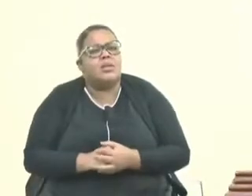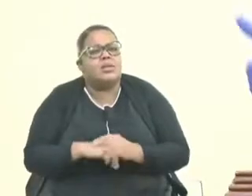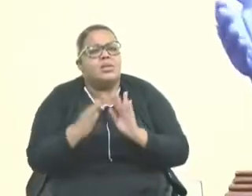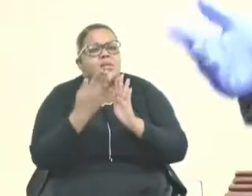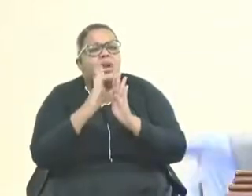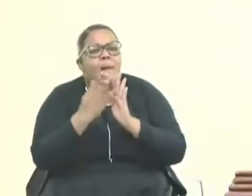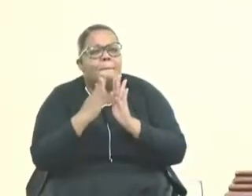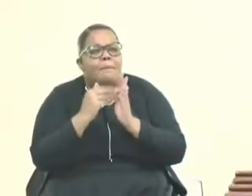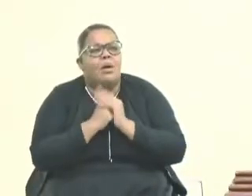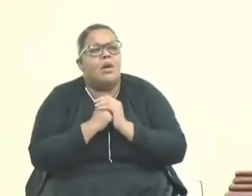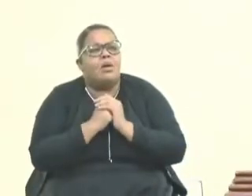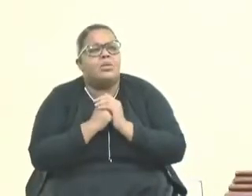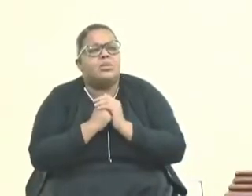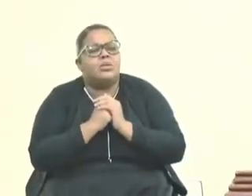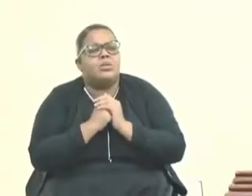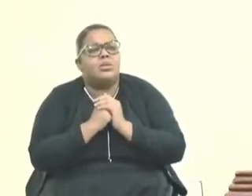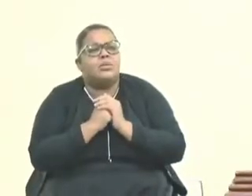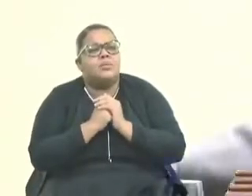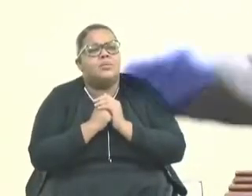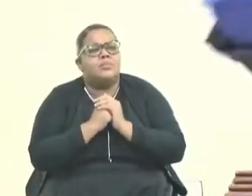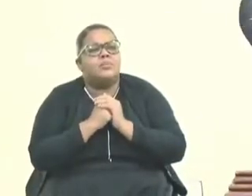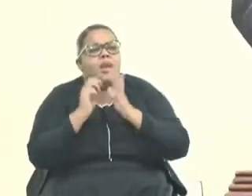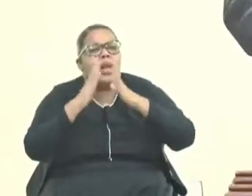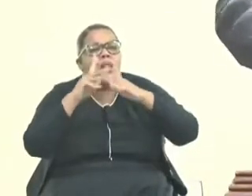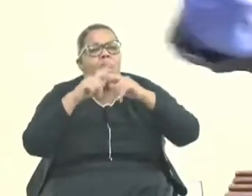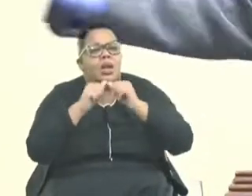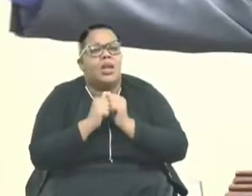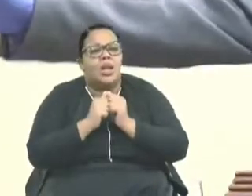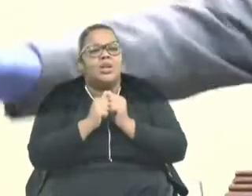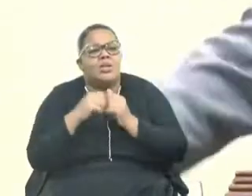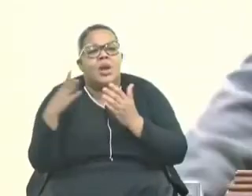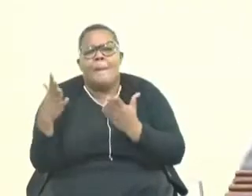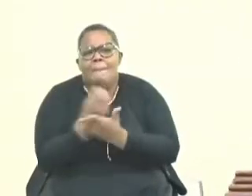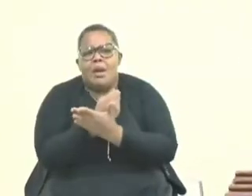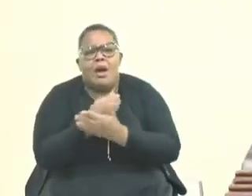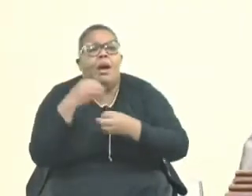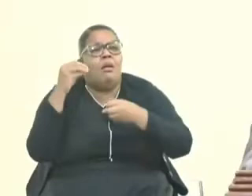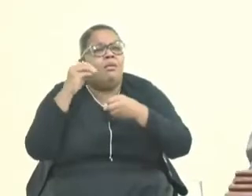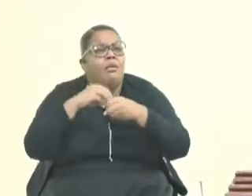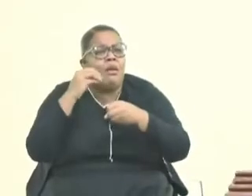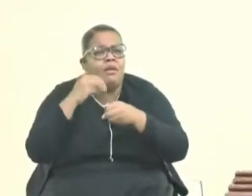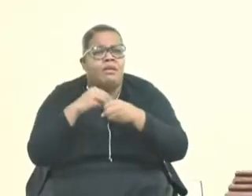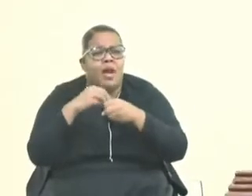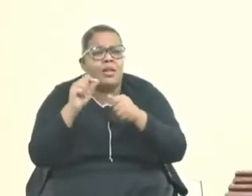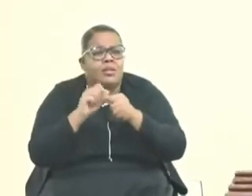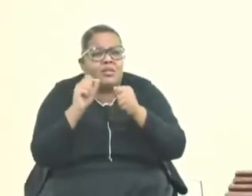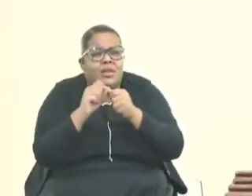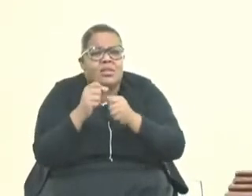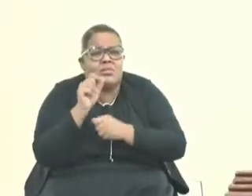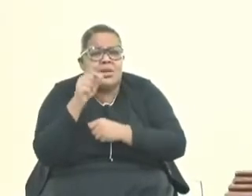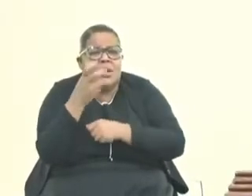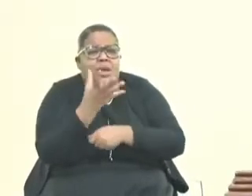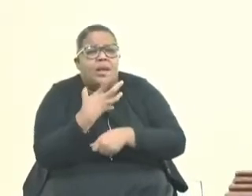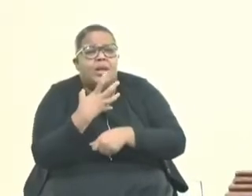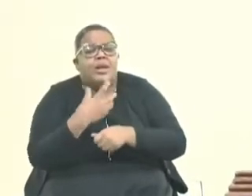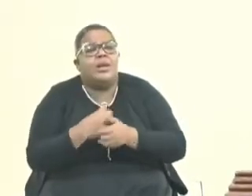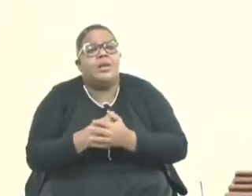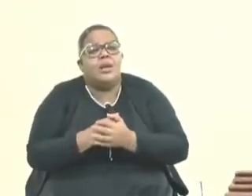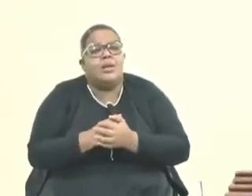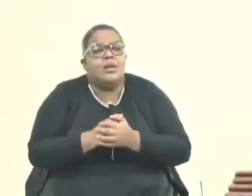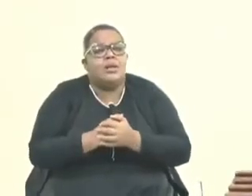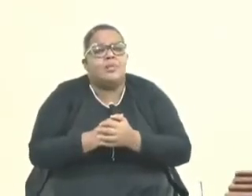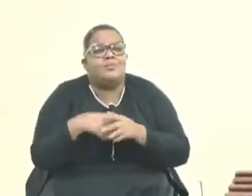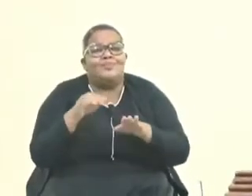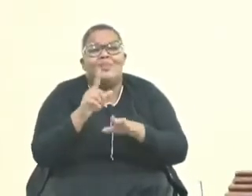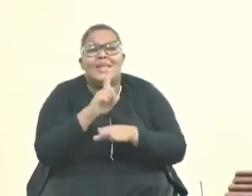uso das Ofertas da casa do senhor mas ele estava lá naturalmente fazendo tudo sem temer ao senhor